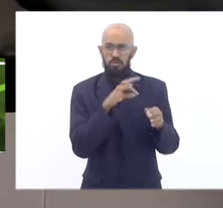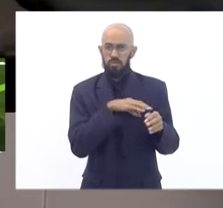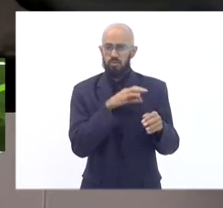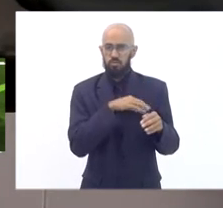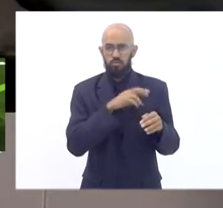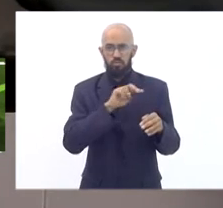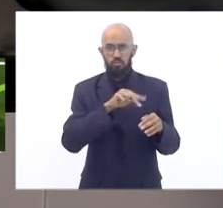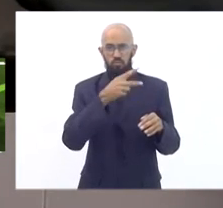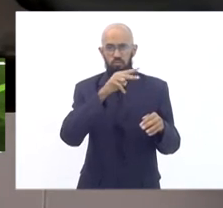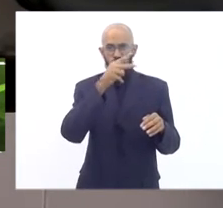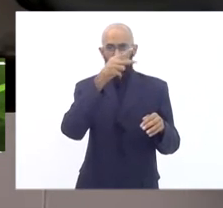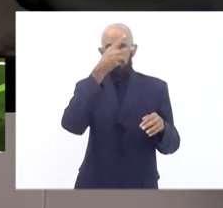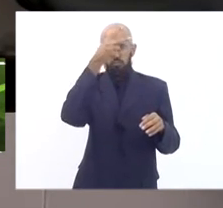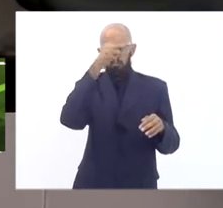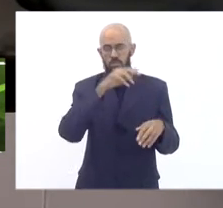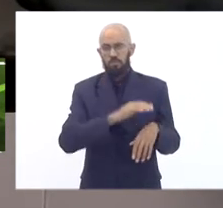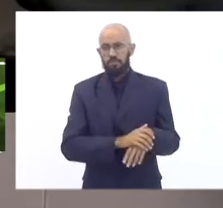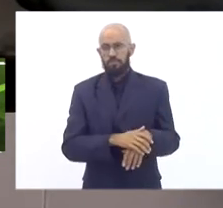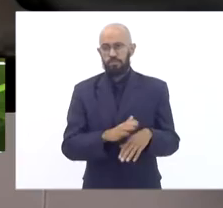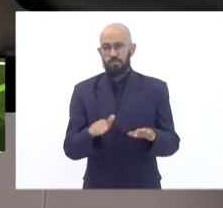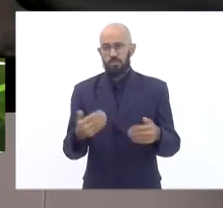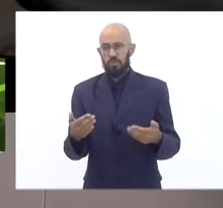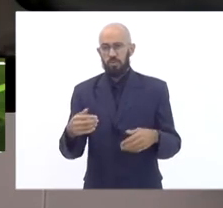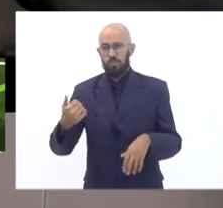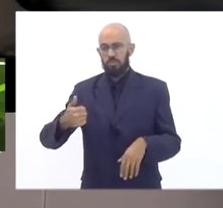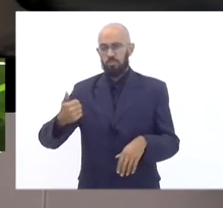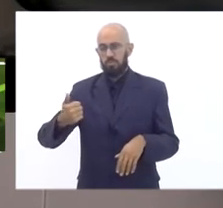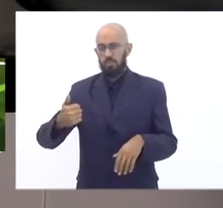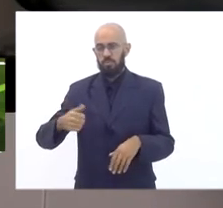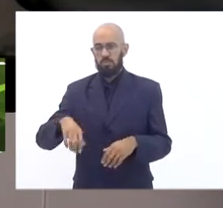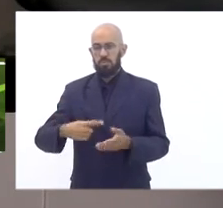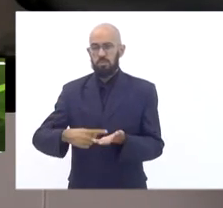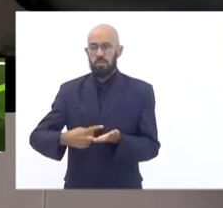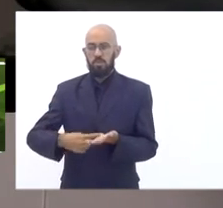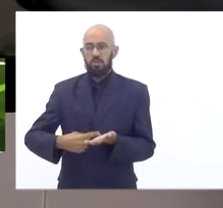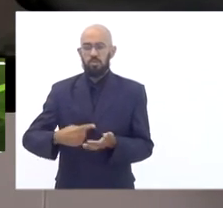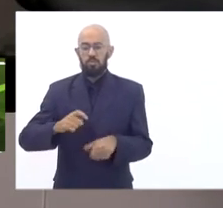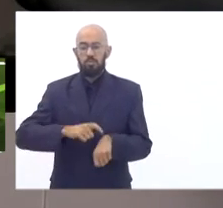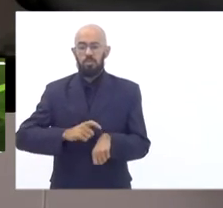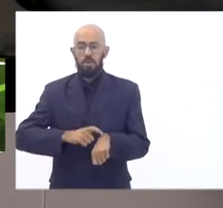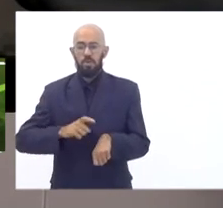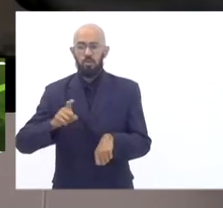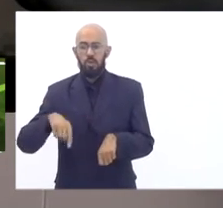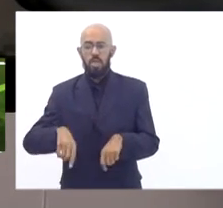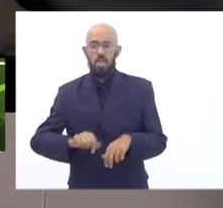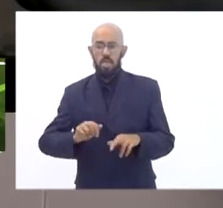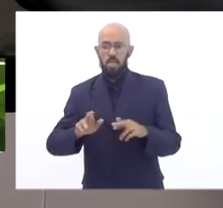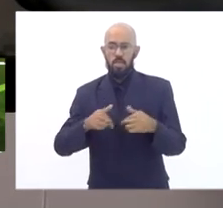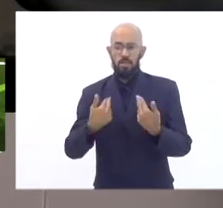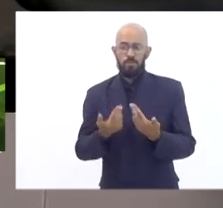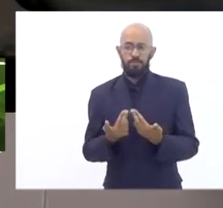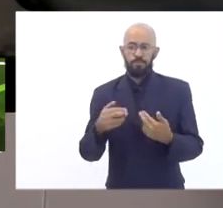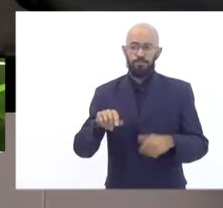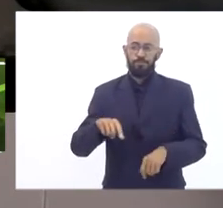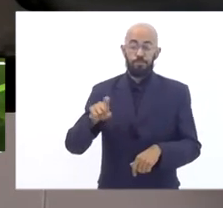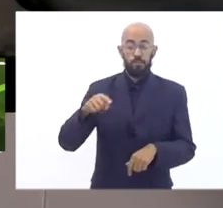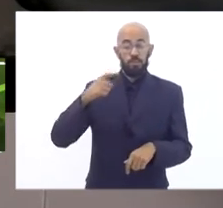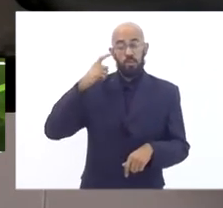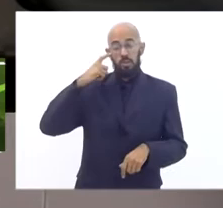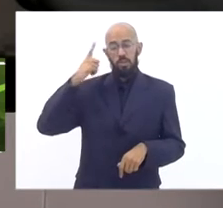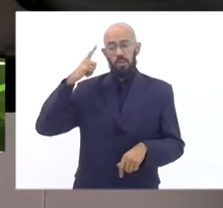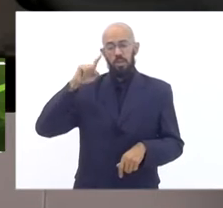foram repactuados. Então, nesse primeiro momento, é o que está na mesa hoje, né, o que eu posso dizer aqui para não comprometer as negociações,